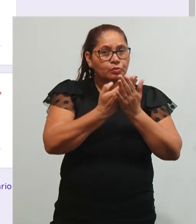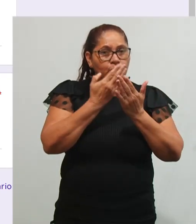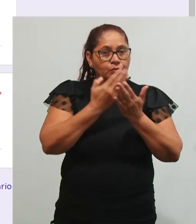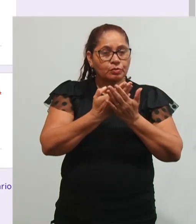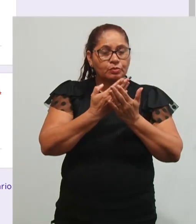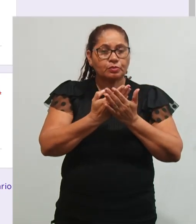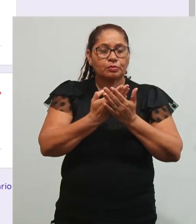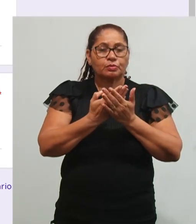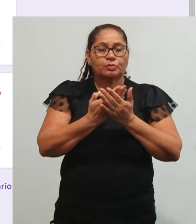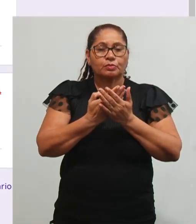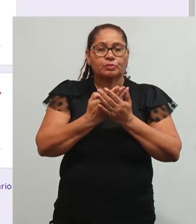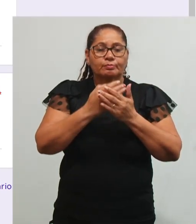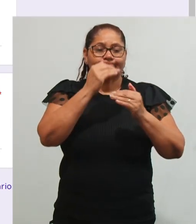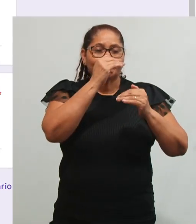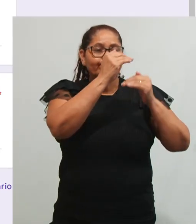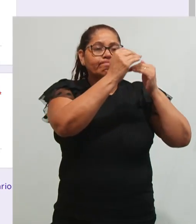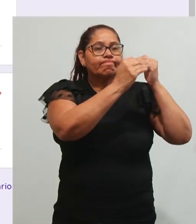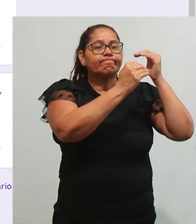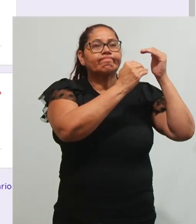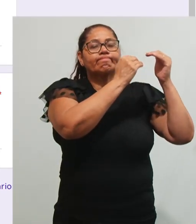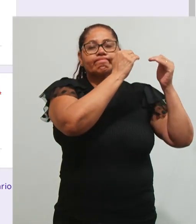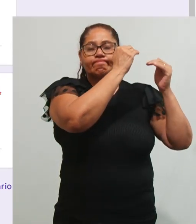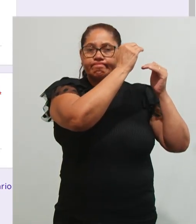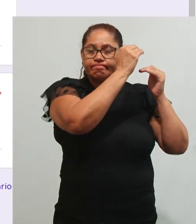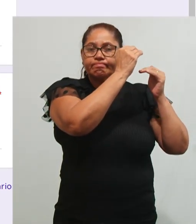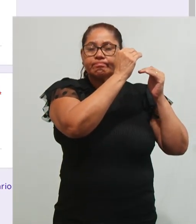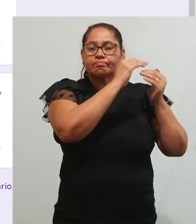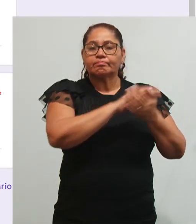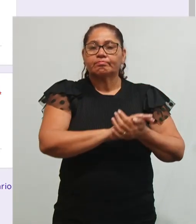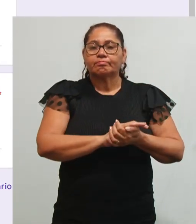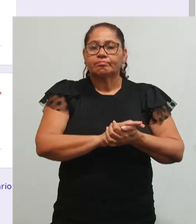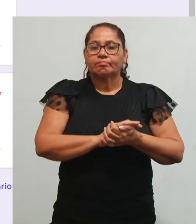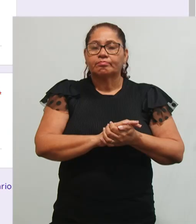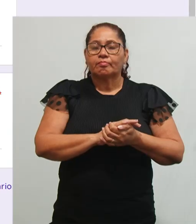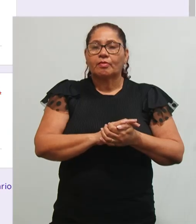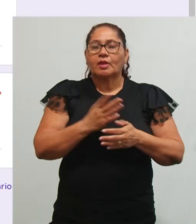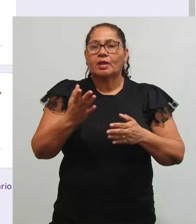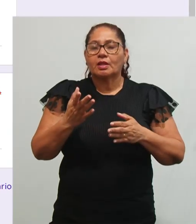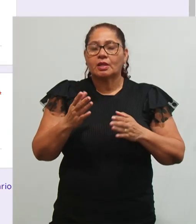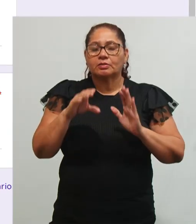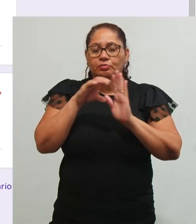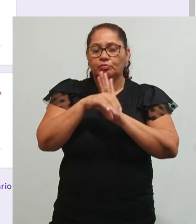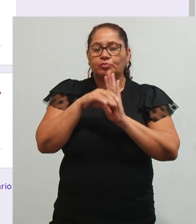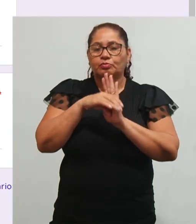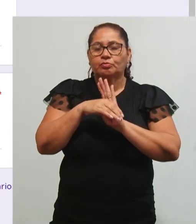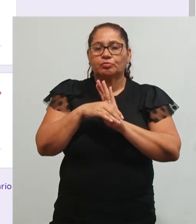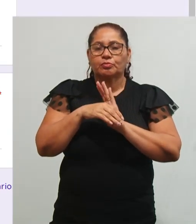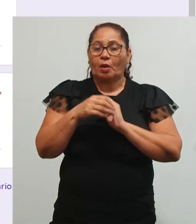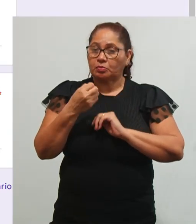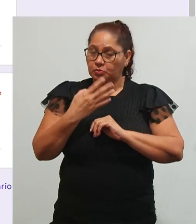para a construção desses instrumentos,